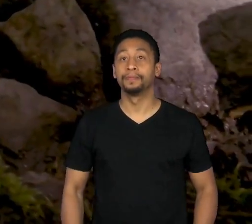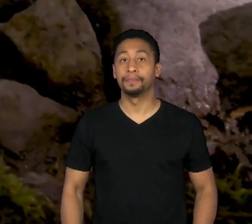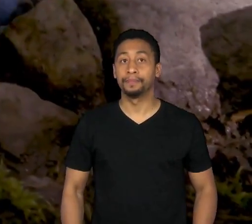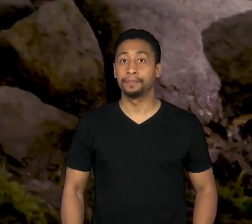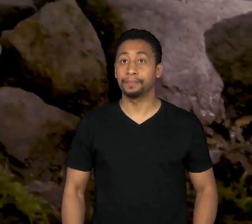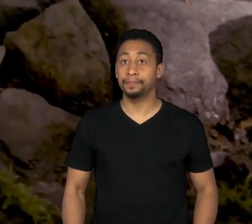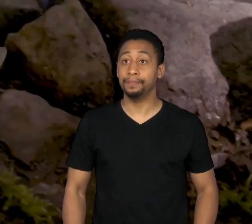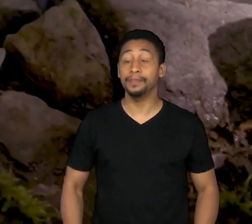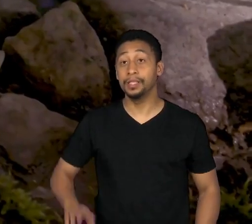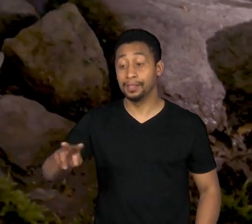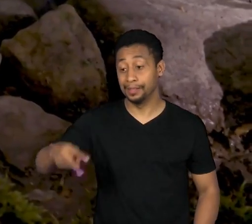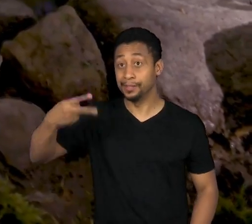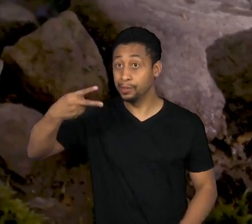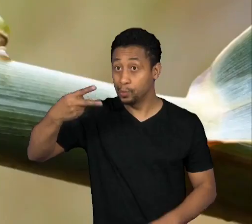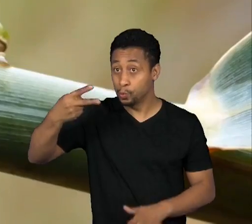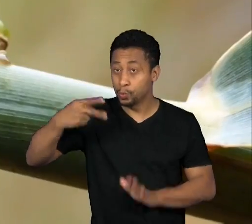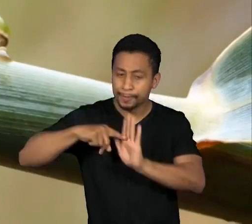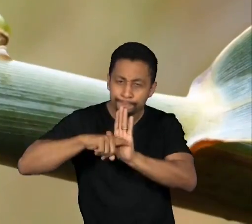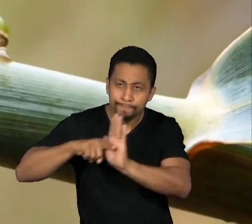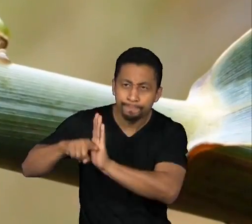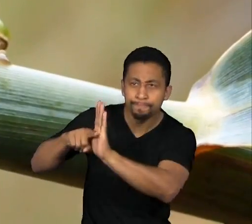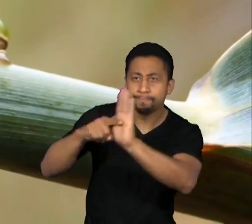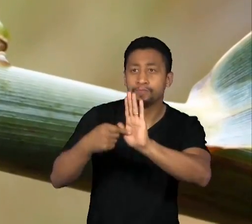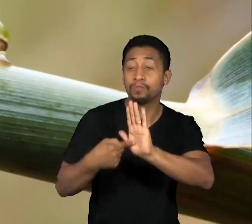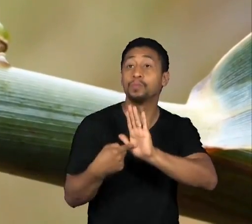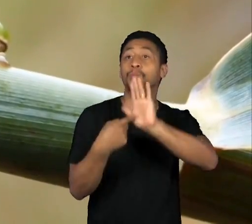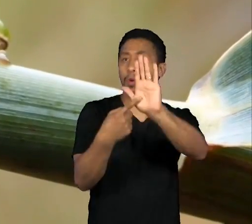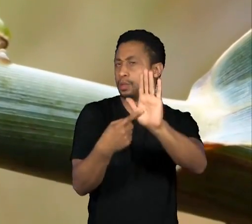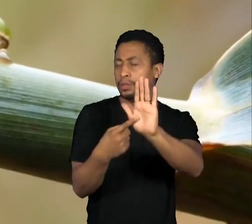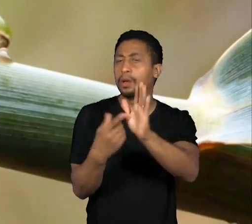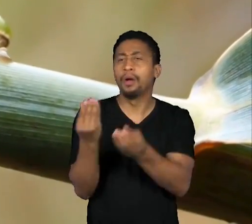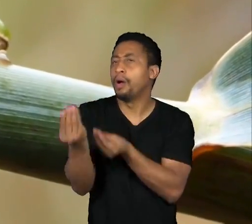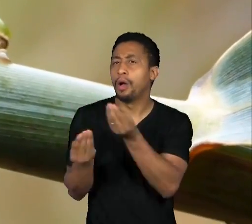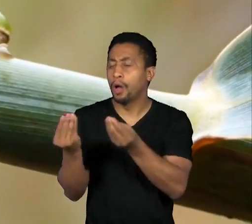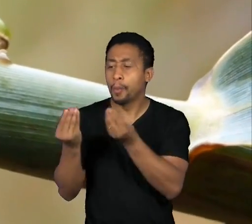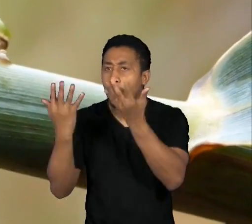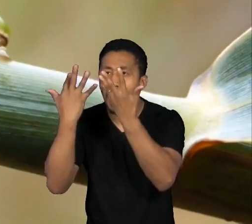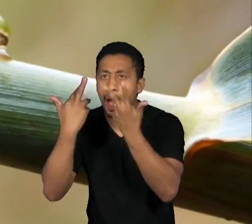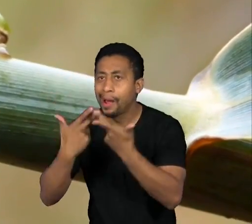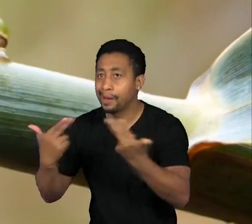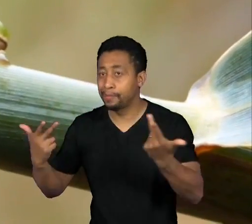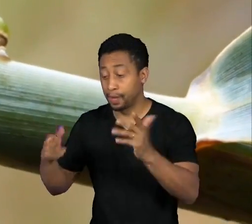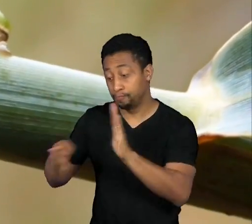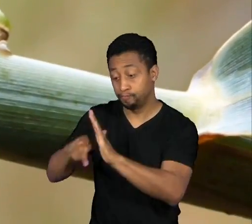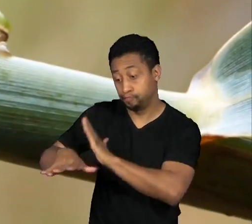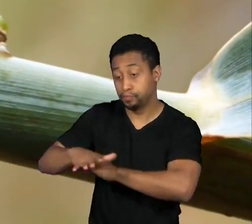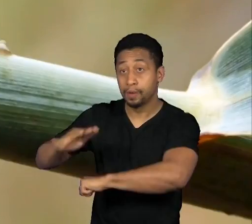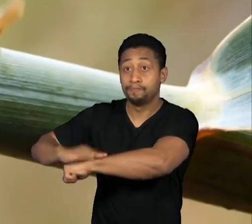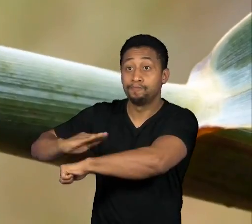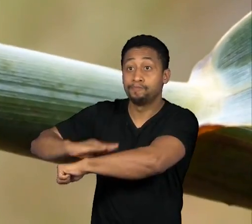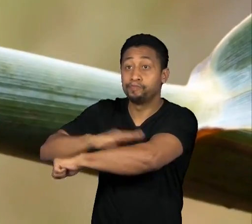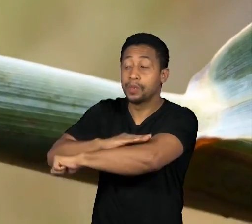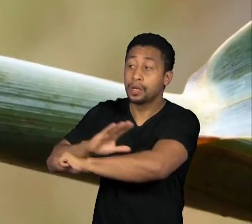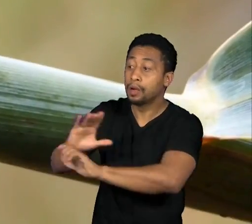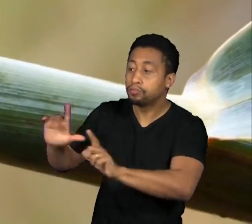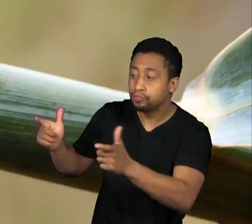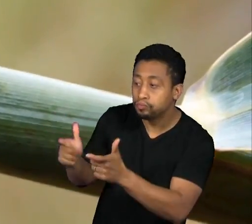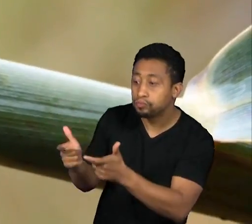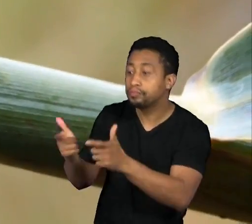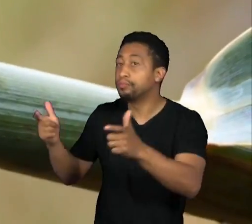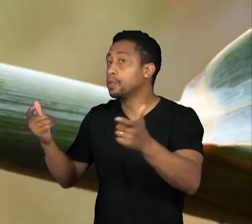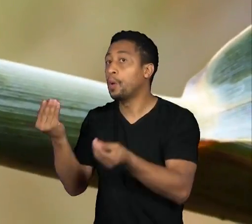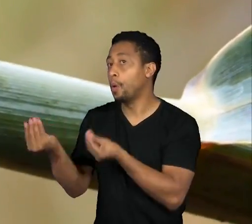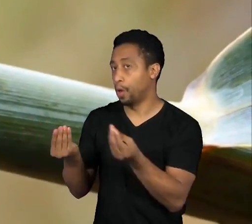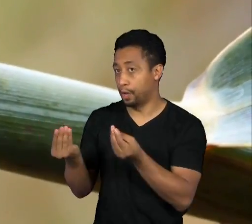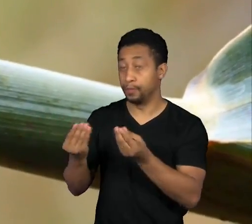Essa é a segunda revisão global sobre o estado de conservação de anfíbios. A primeira foi realizada em